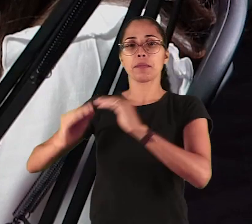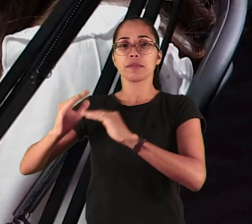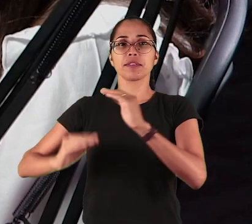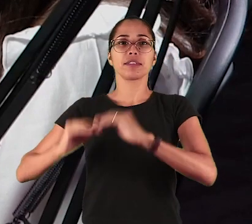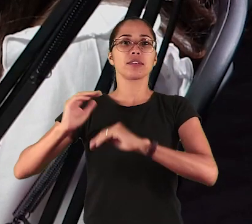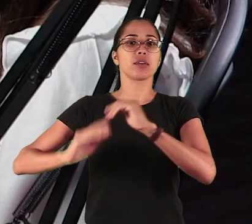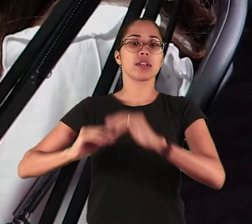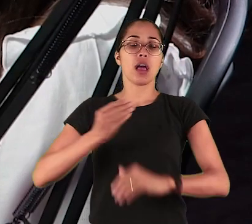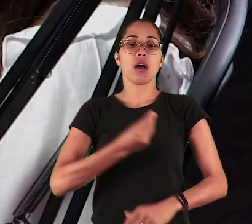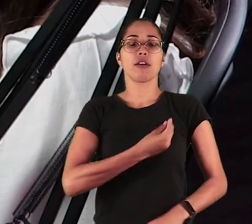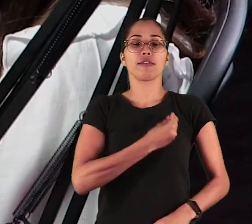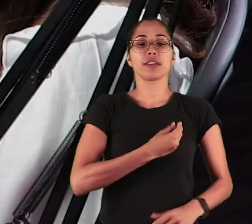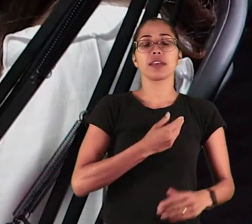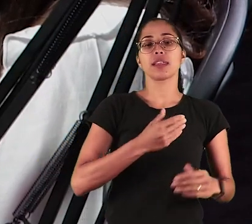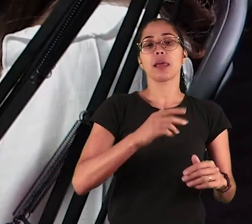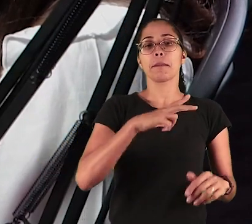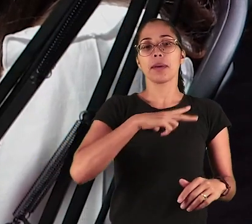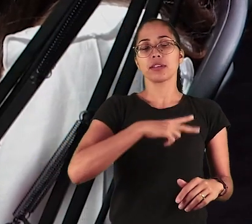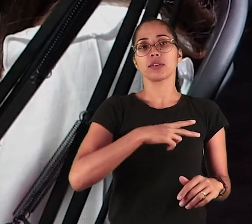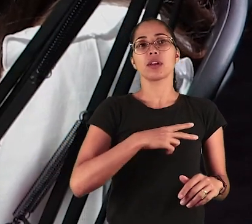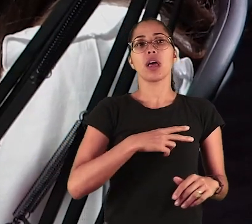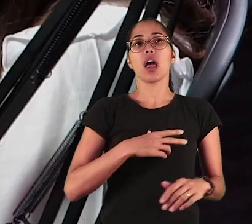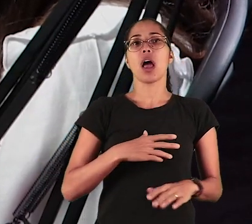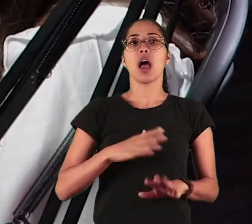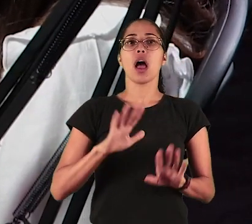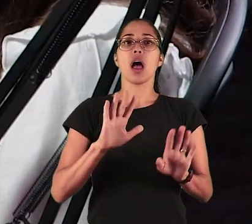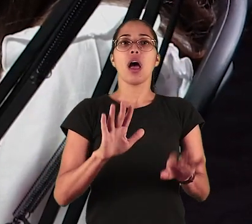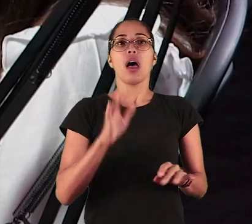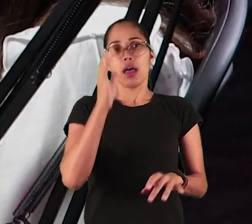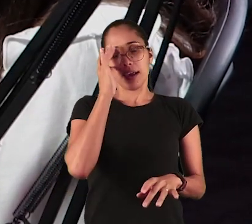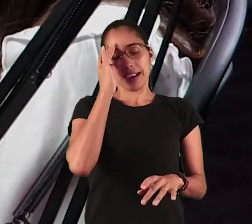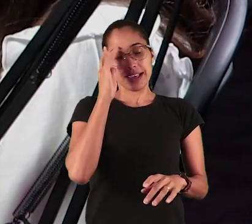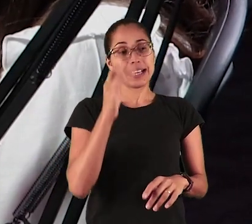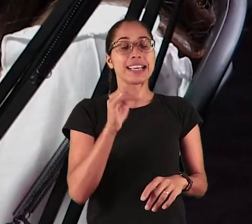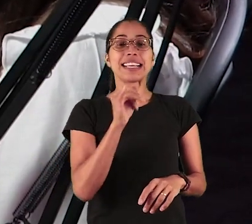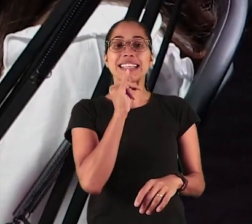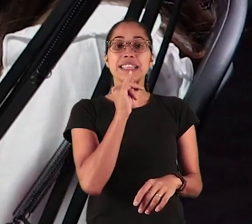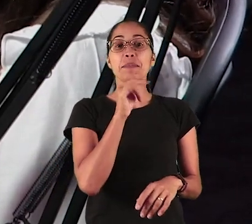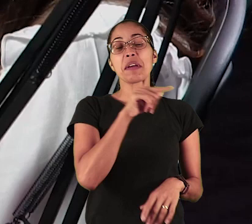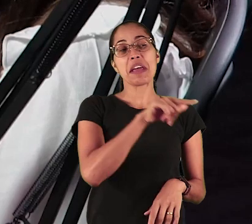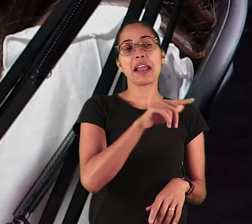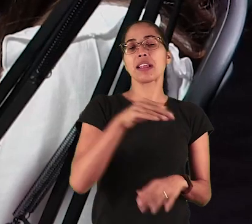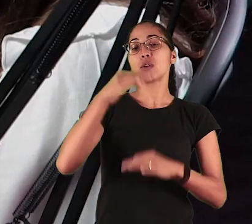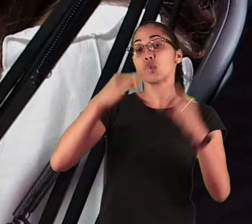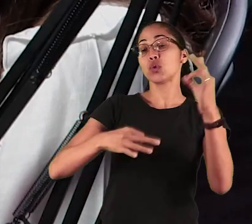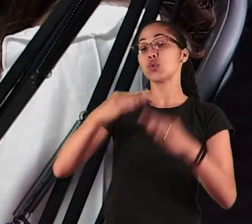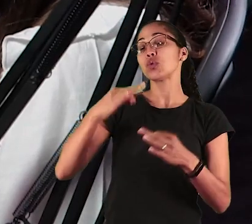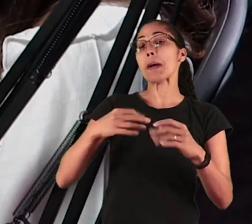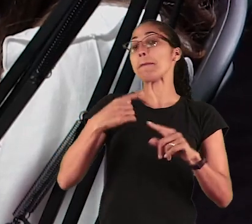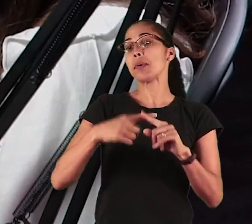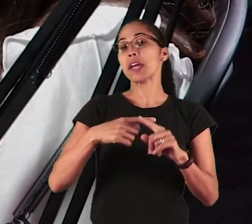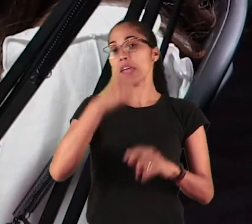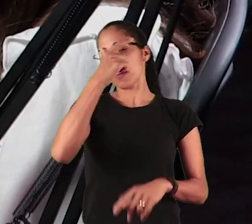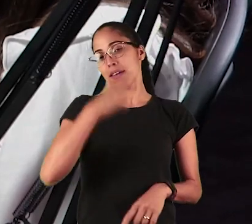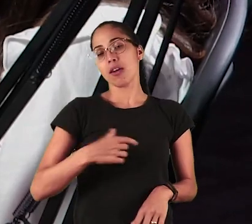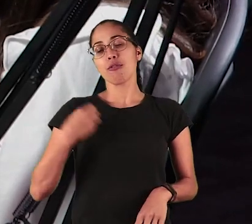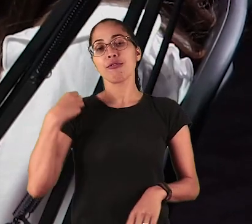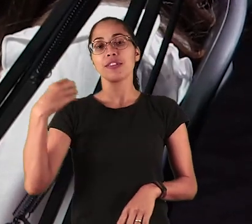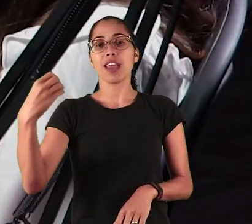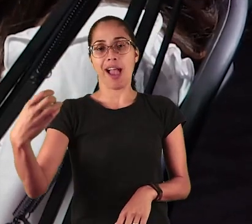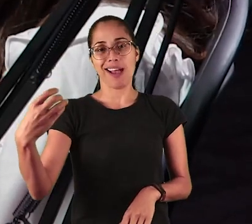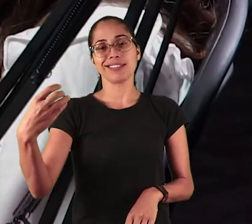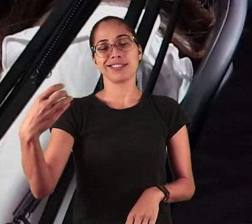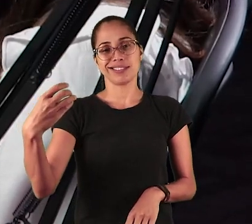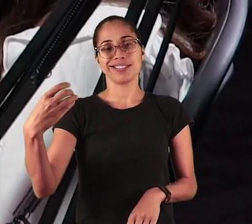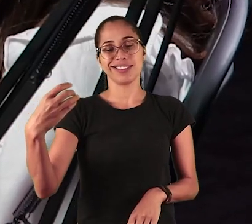elas julgam eventualmente assim ah eu estou fora porque eu tenho uma determinada viagem e eu não participei de um momento mas elas não param